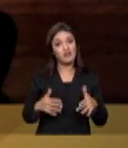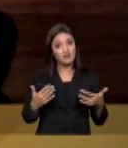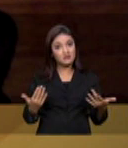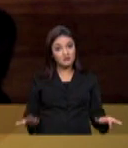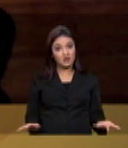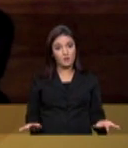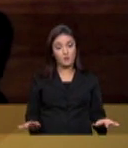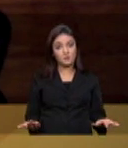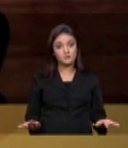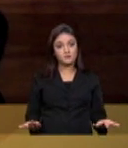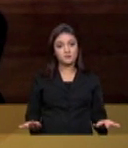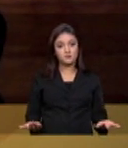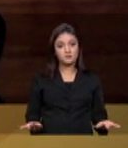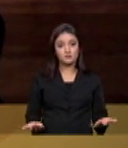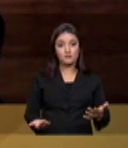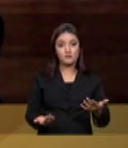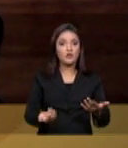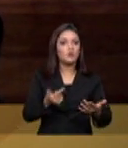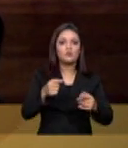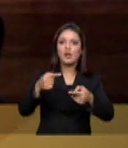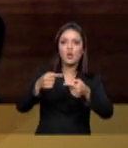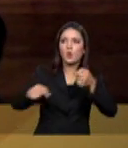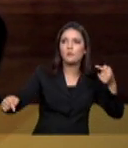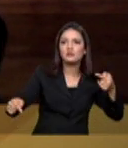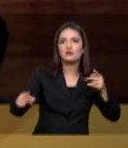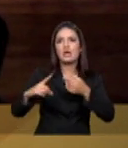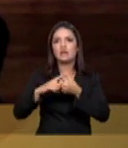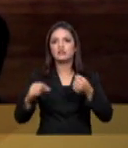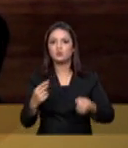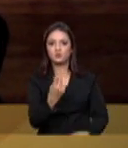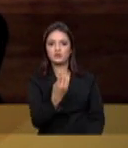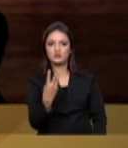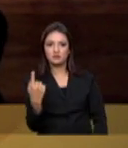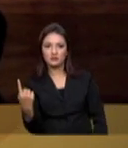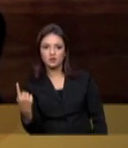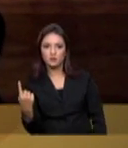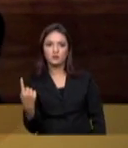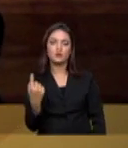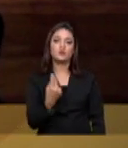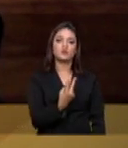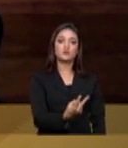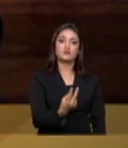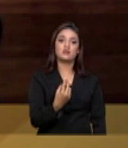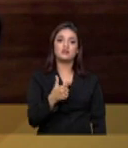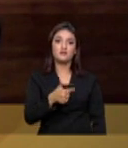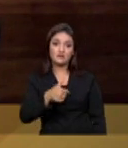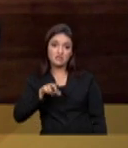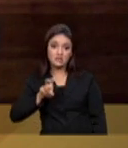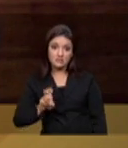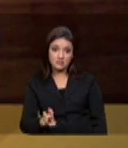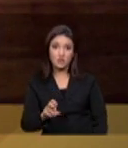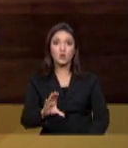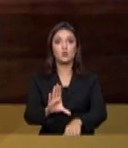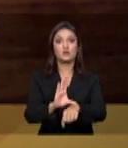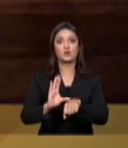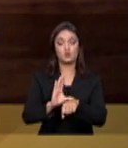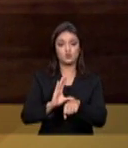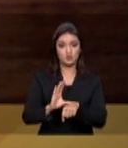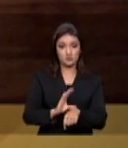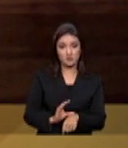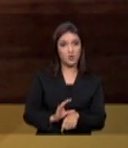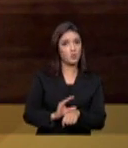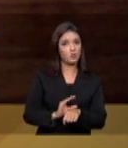não anese incompatibilidades entre os artigos 231 e 225 da Constituição